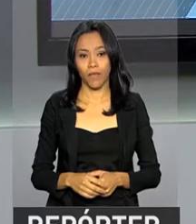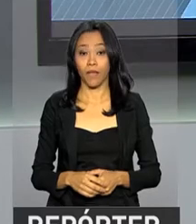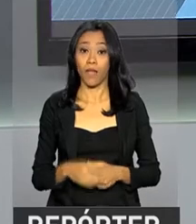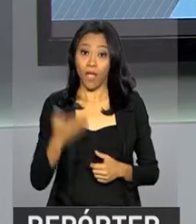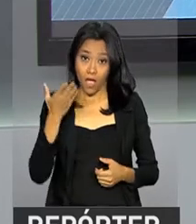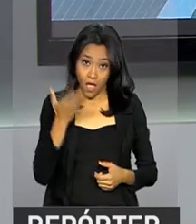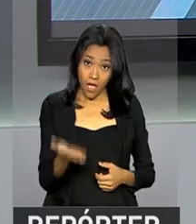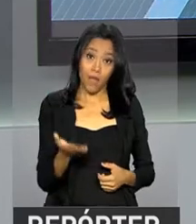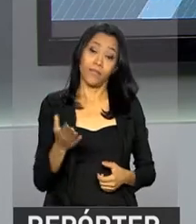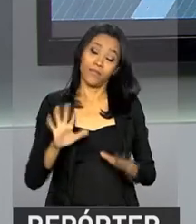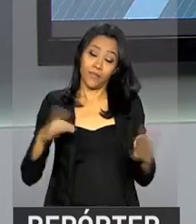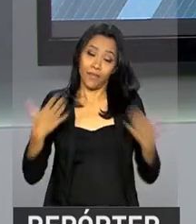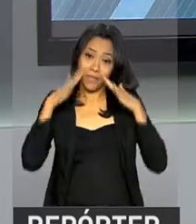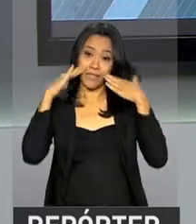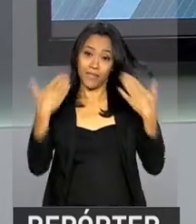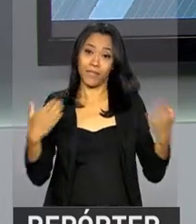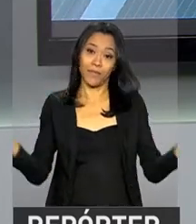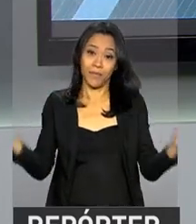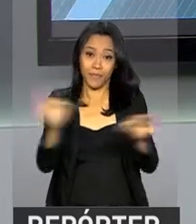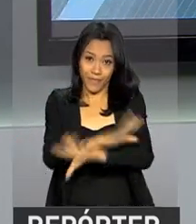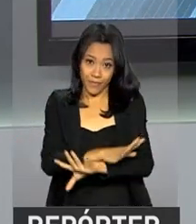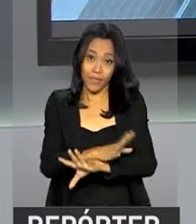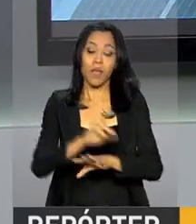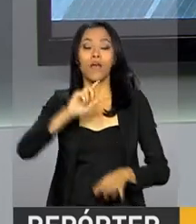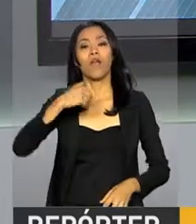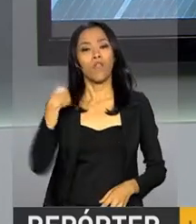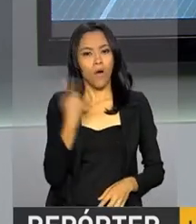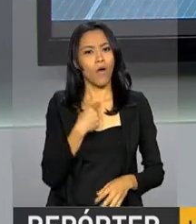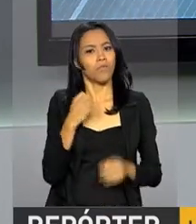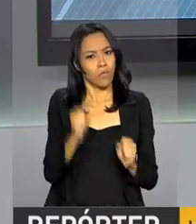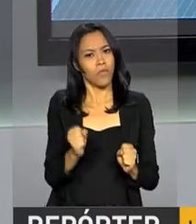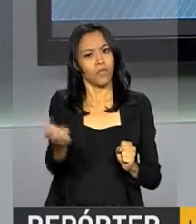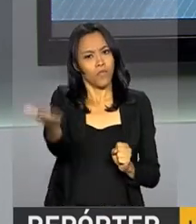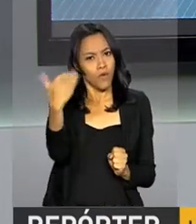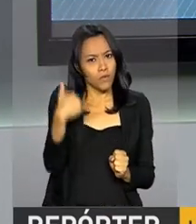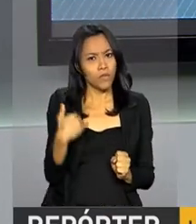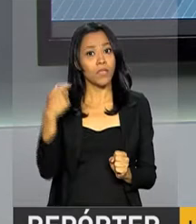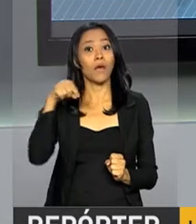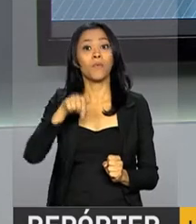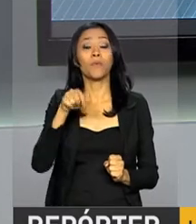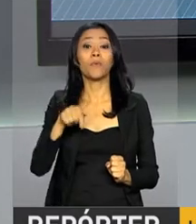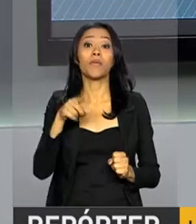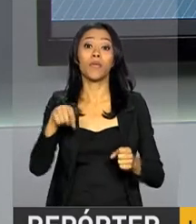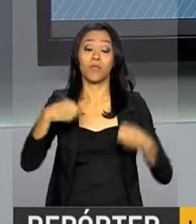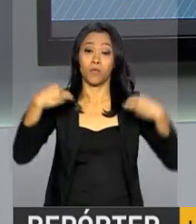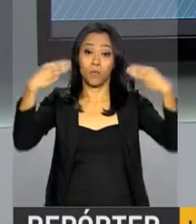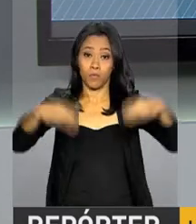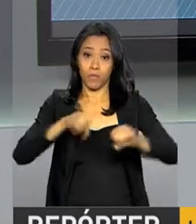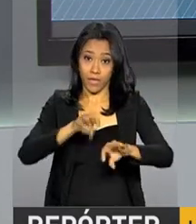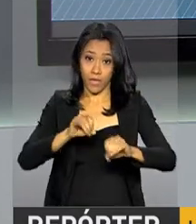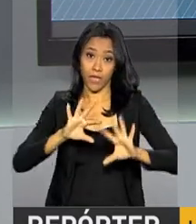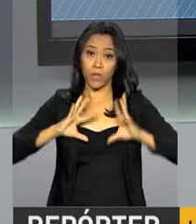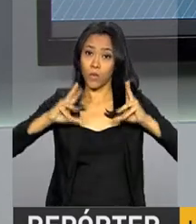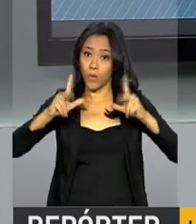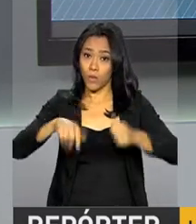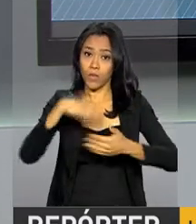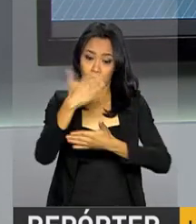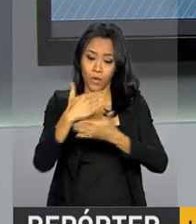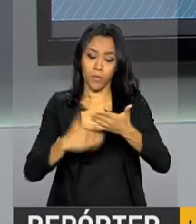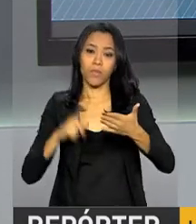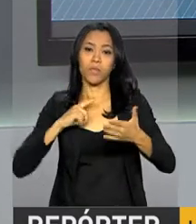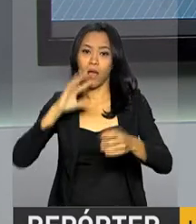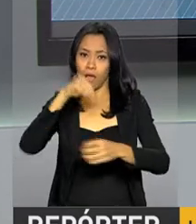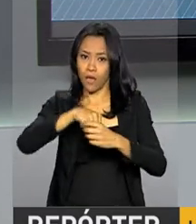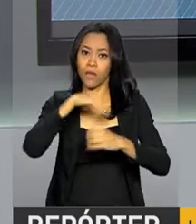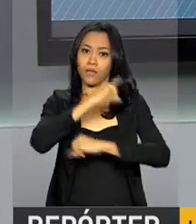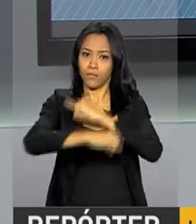Essa edição do Repórter NBR fica por aqui. Nós podemos voltar a qualquer momento direto do Ministério da Educação. Toda a programação está